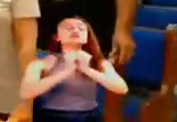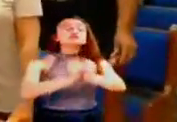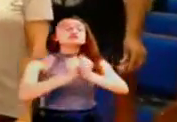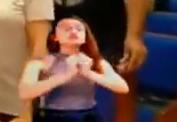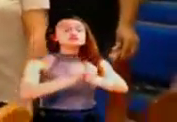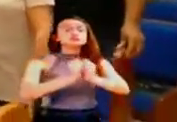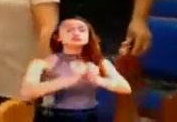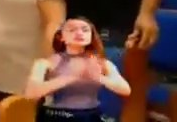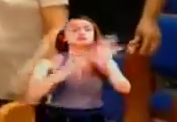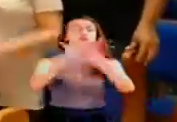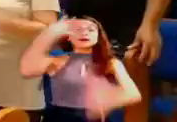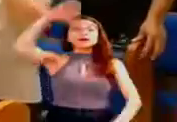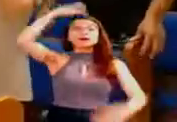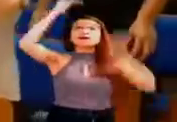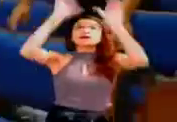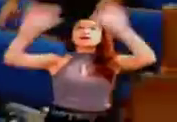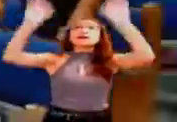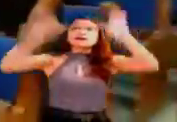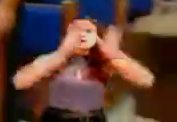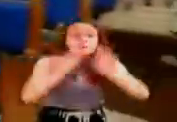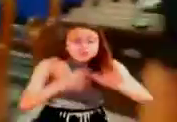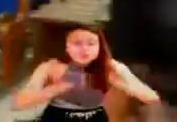rei do céu e